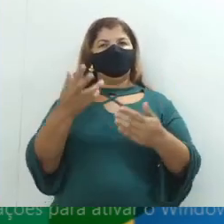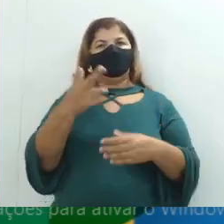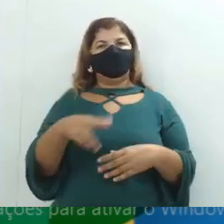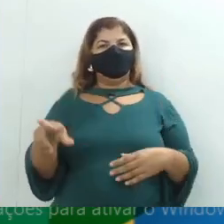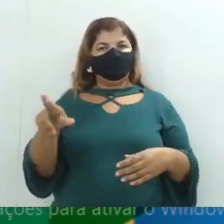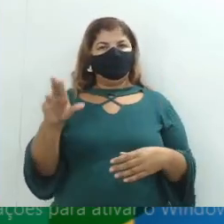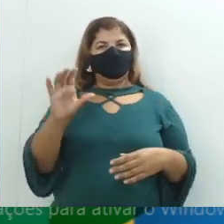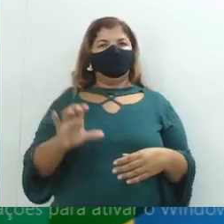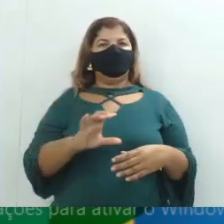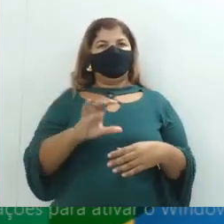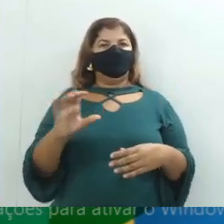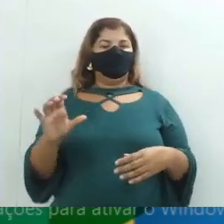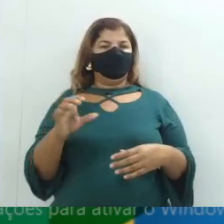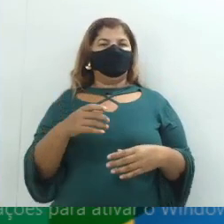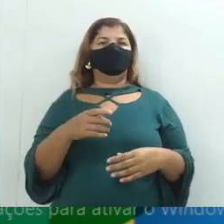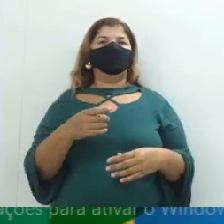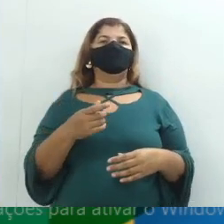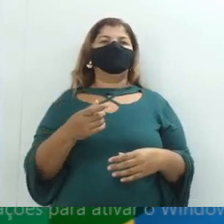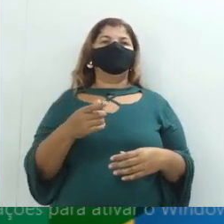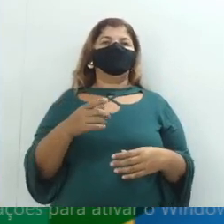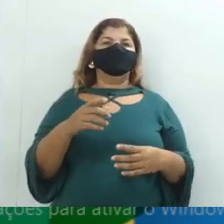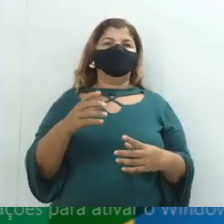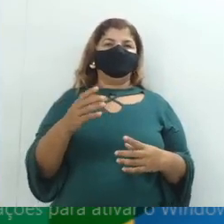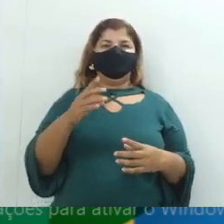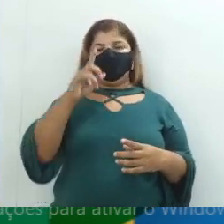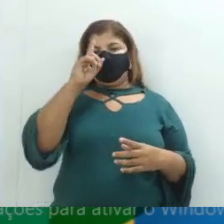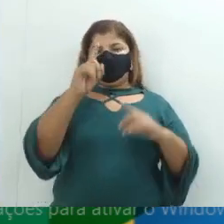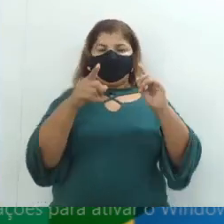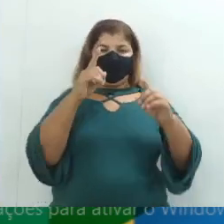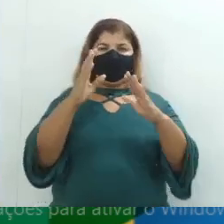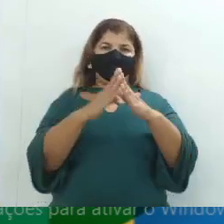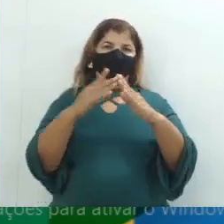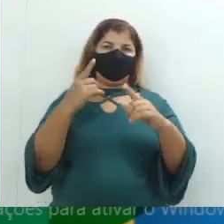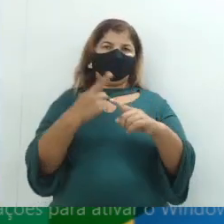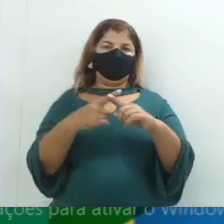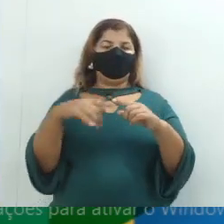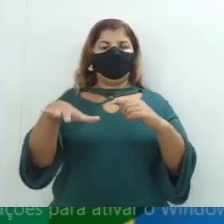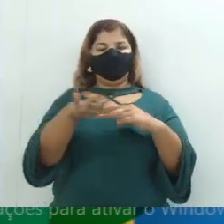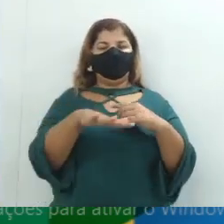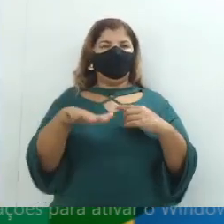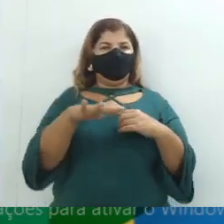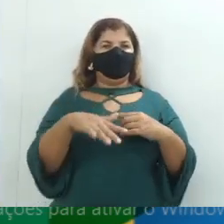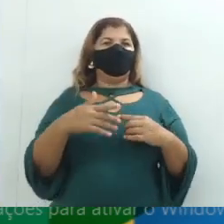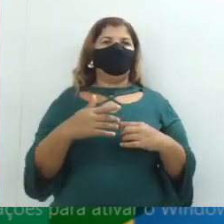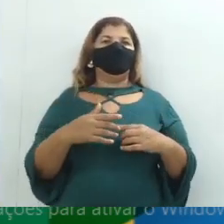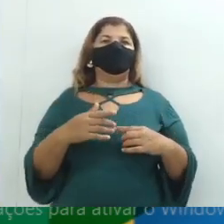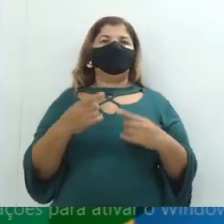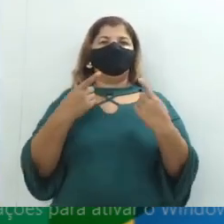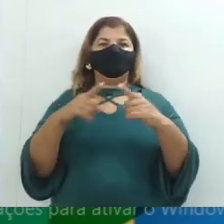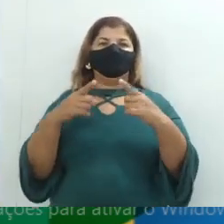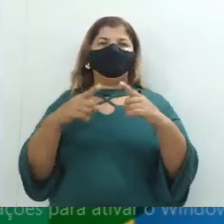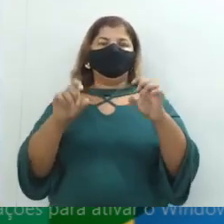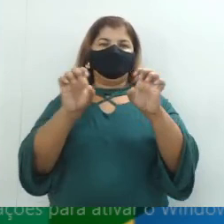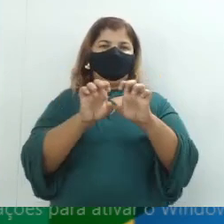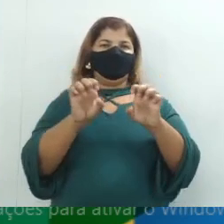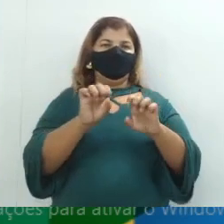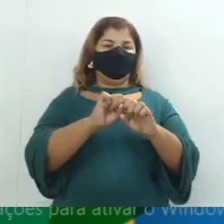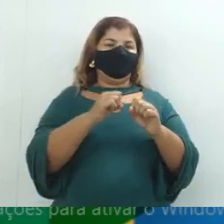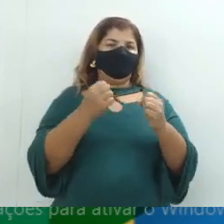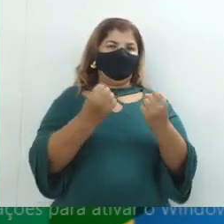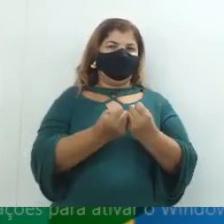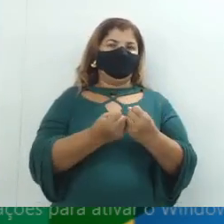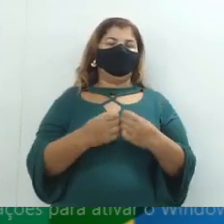a afirmação da primazia da Igreja sobre o Estado. E a letra E, crítica às estruturas sociais vigentes.